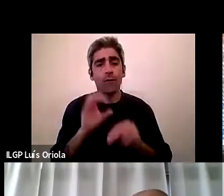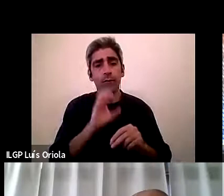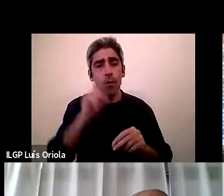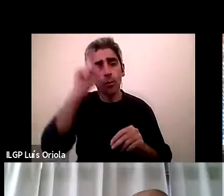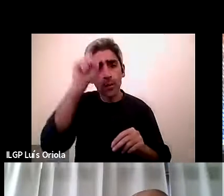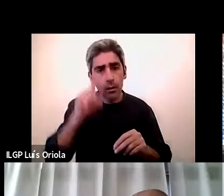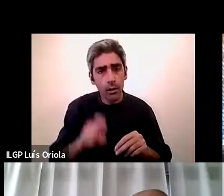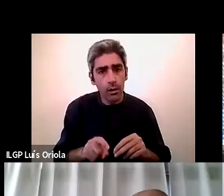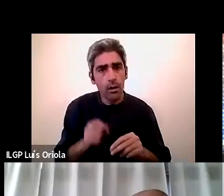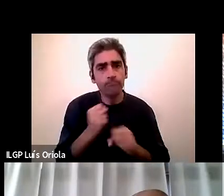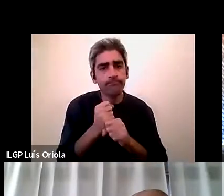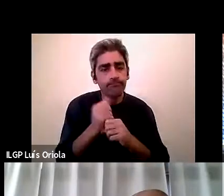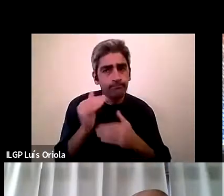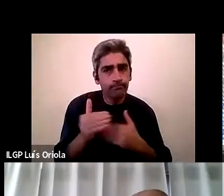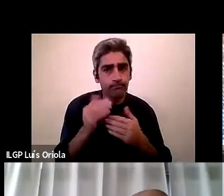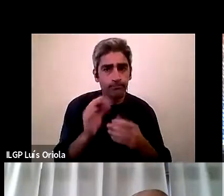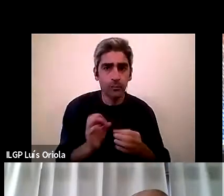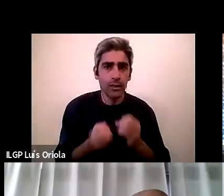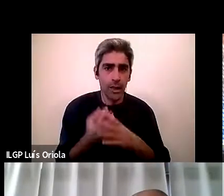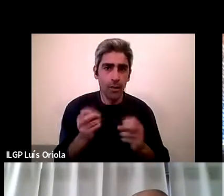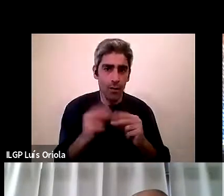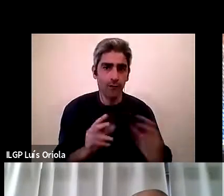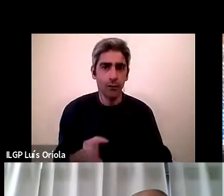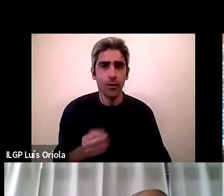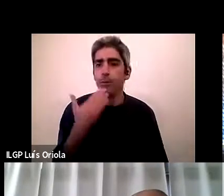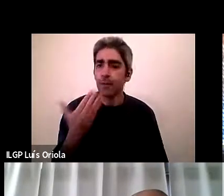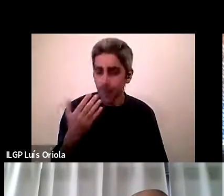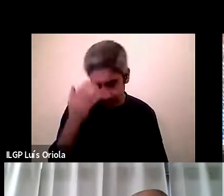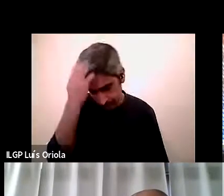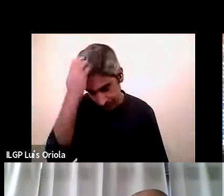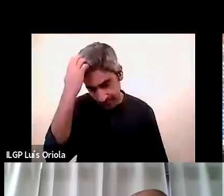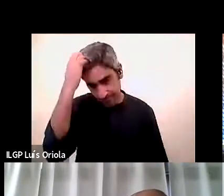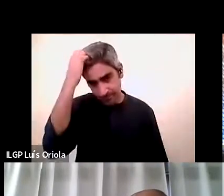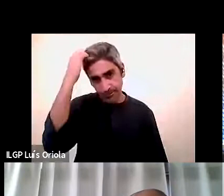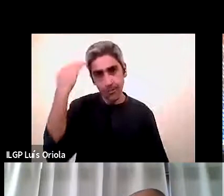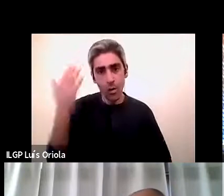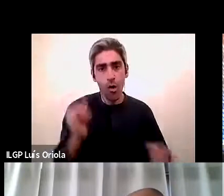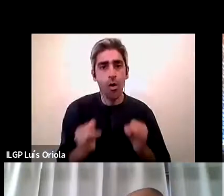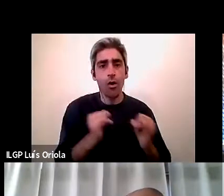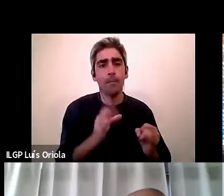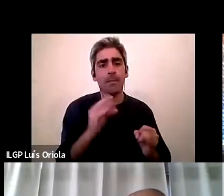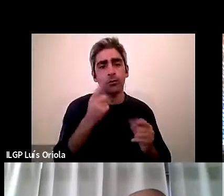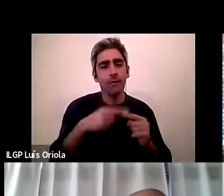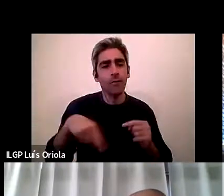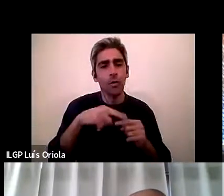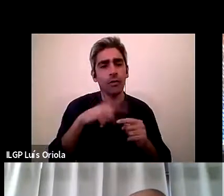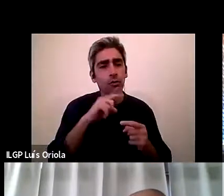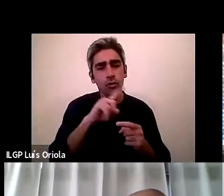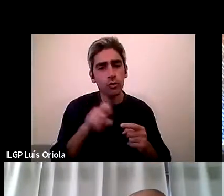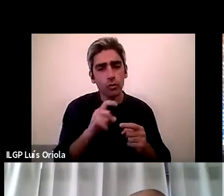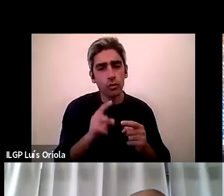rotinas. Muito obrigada. Muito obrigada, Usna. E agora faria mais uma ronda de